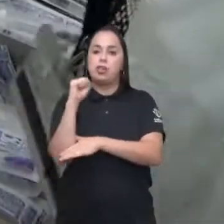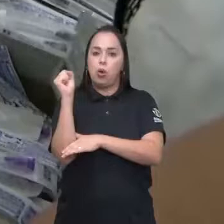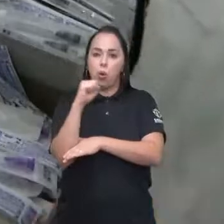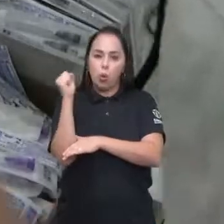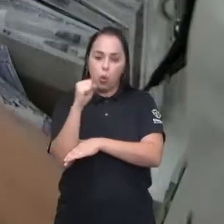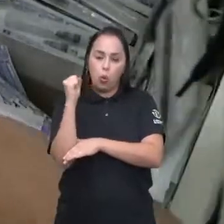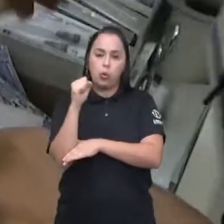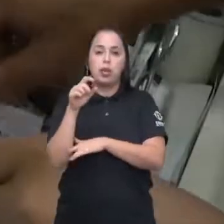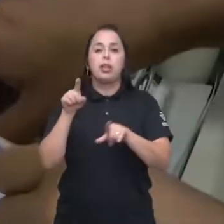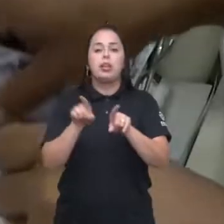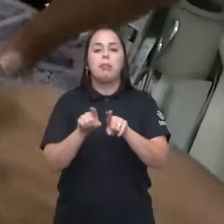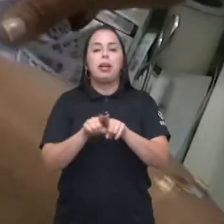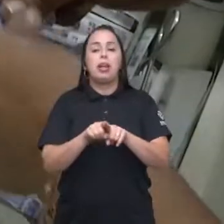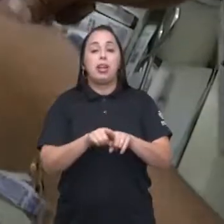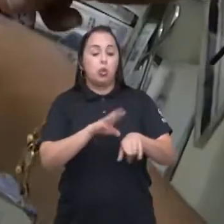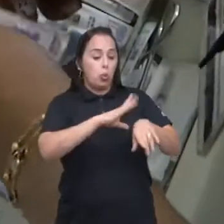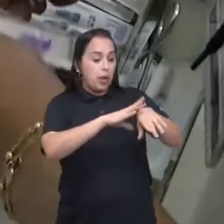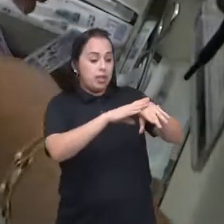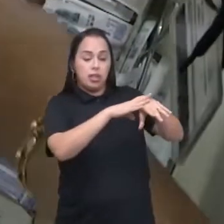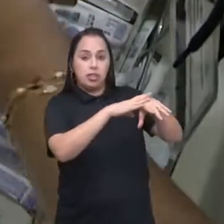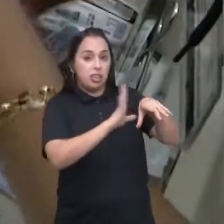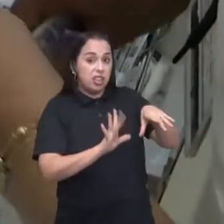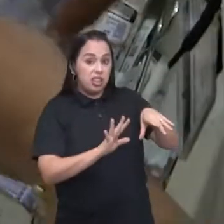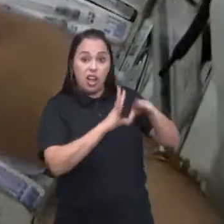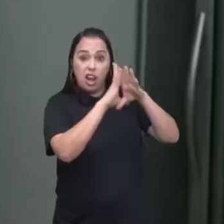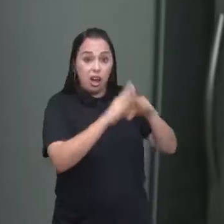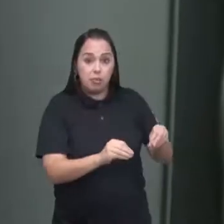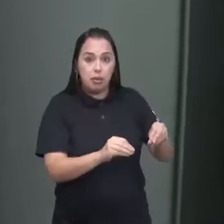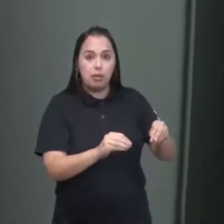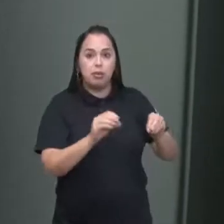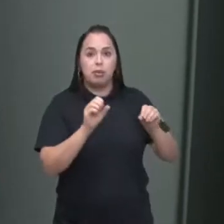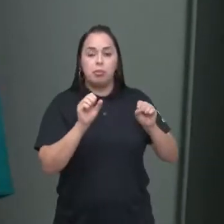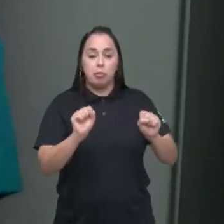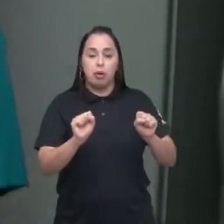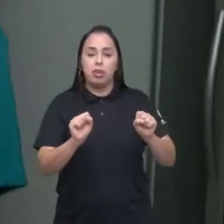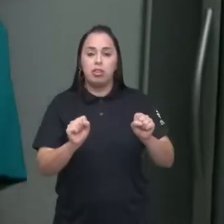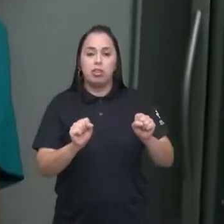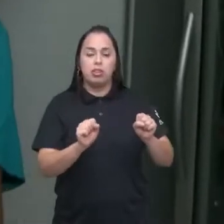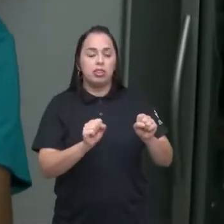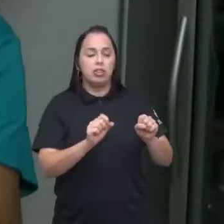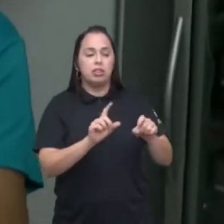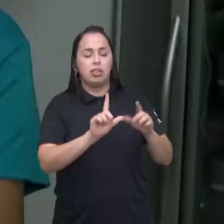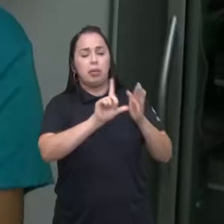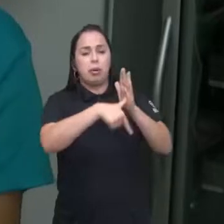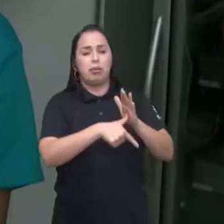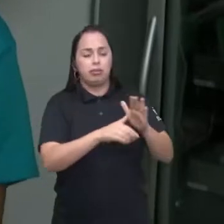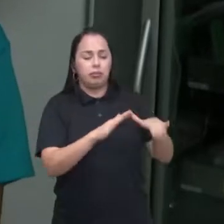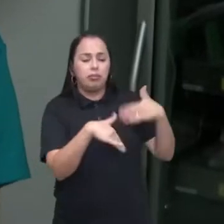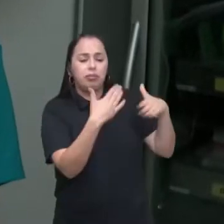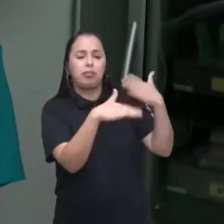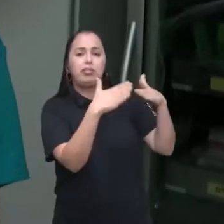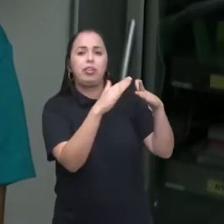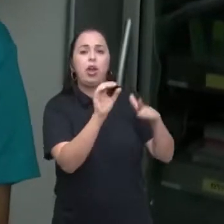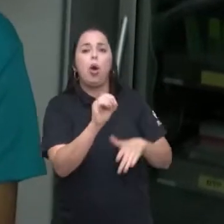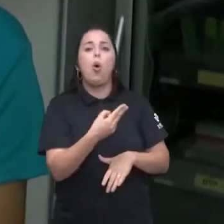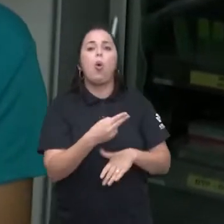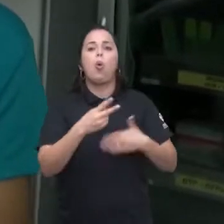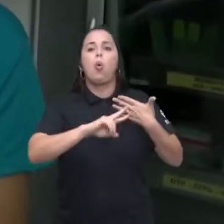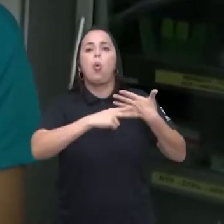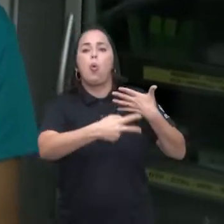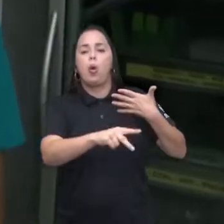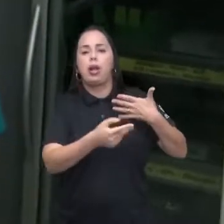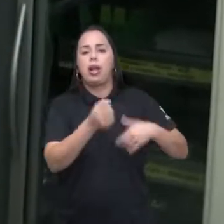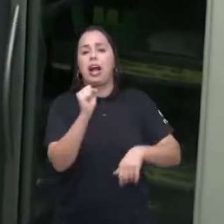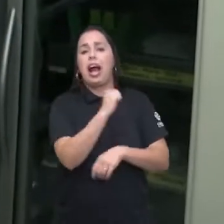casos graves doenças que poderiam ser previníveis com a vacina podem afetar até mesmo desenvolvimento das crianças